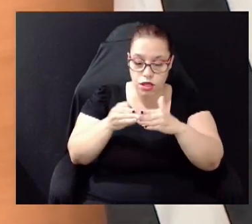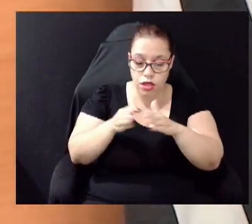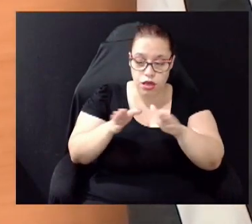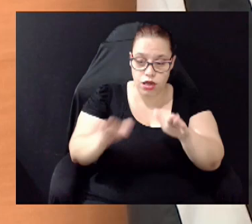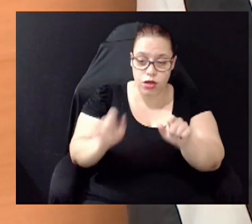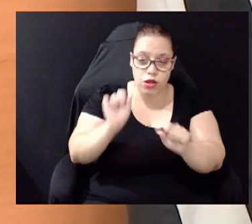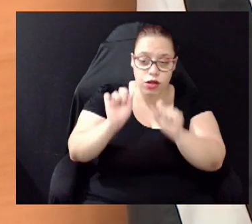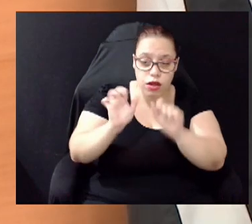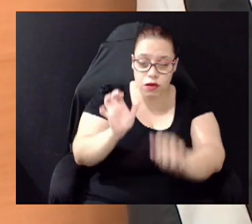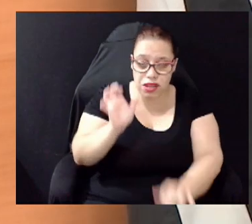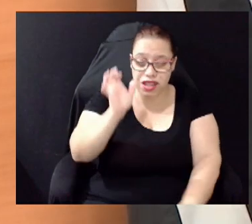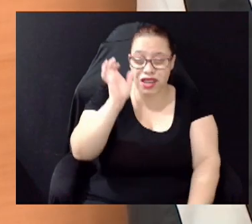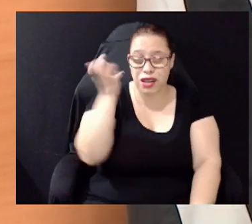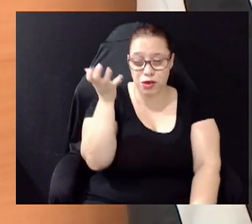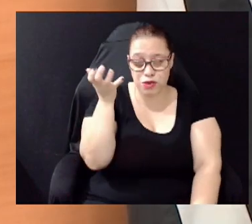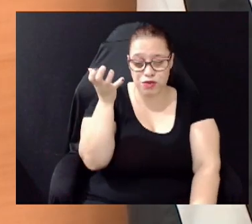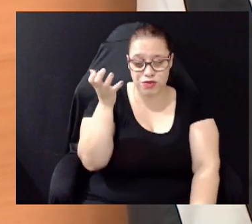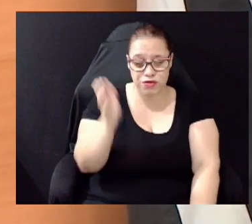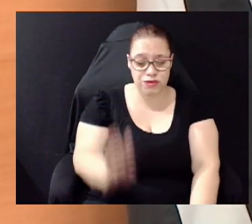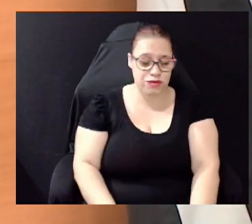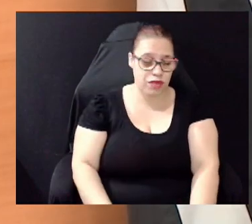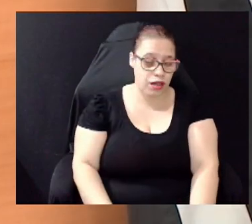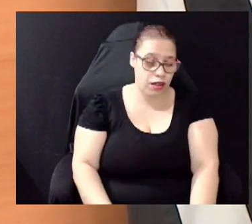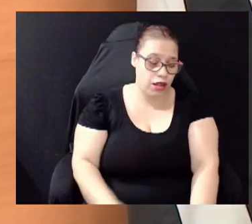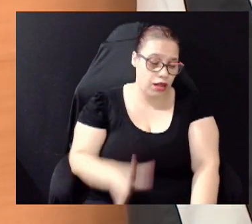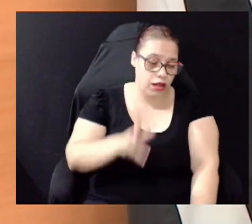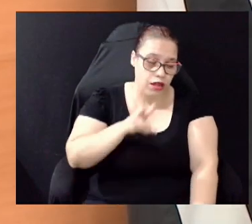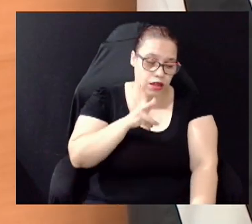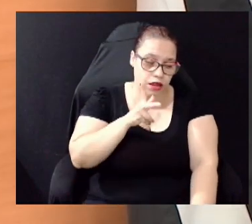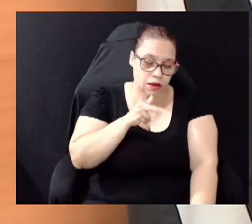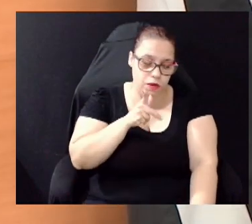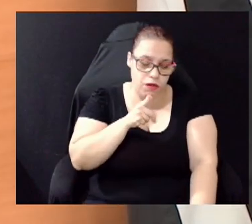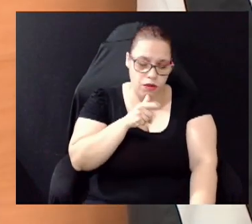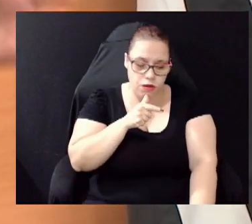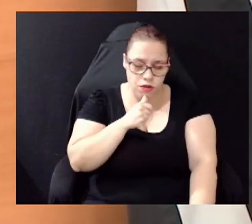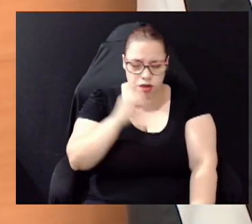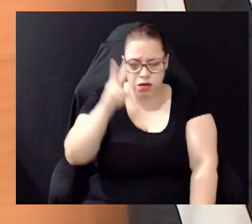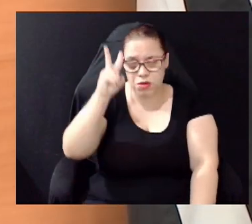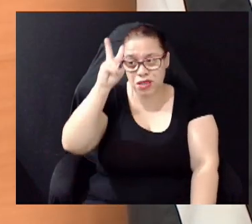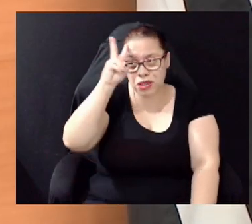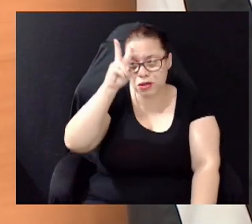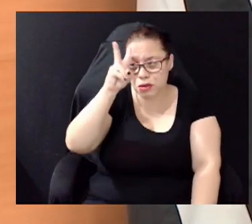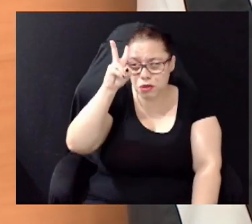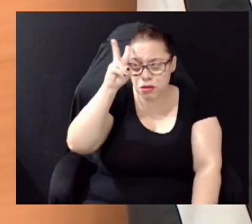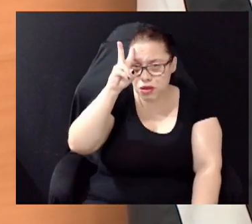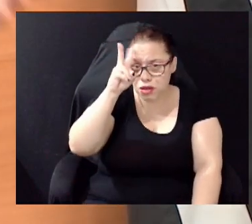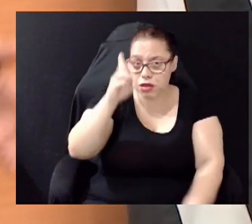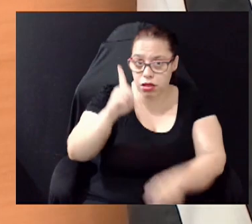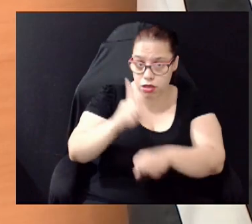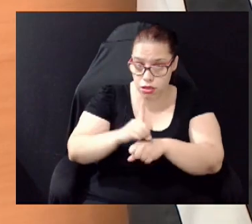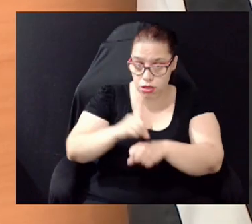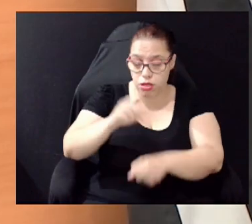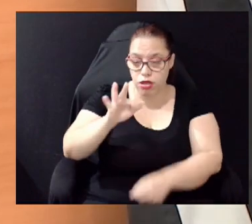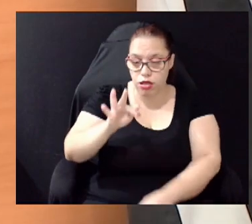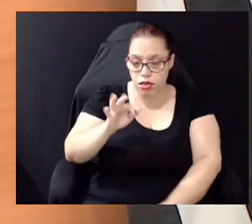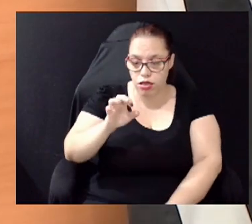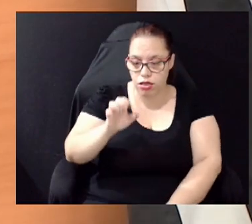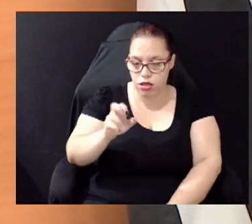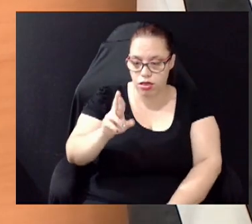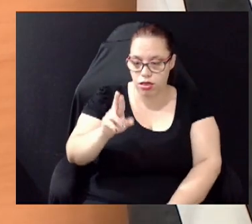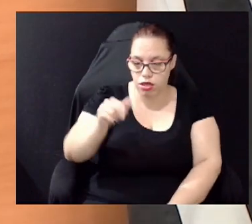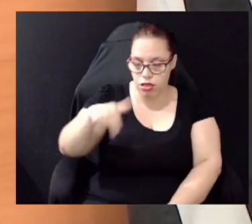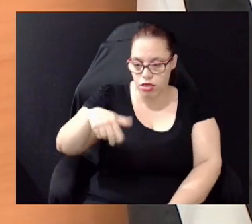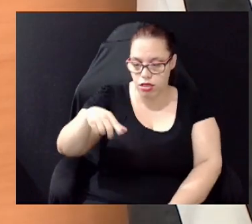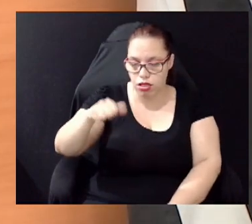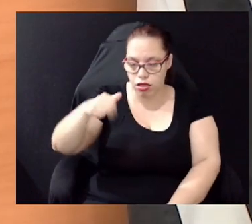dela, demora-se um tempo. É uma história. E aí, doutora Fernanda, a senhora fala da